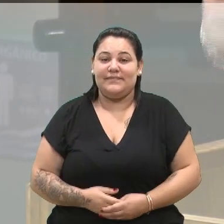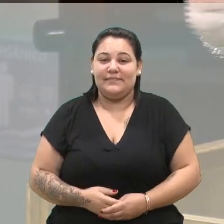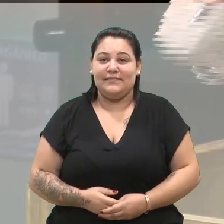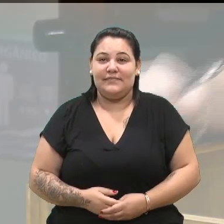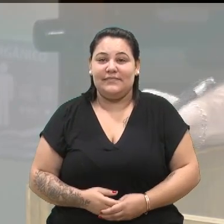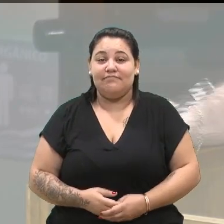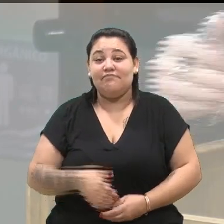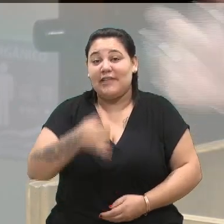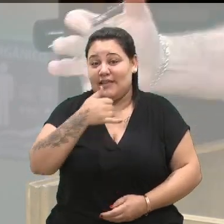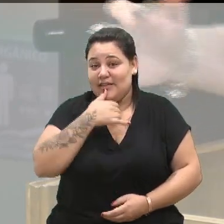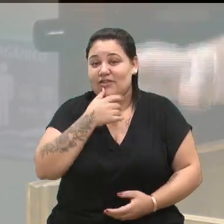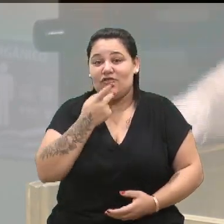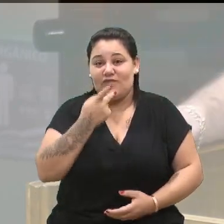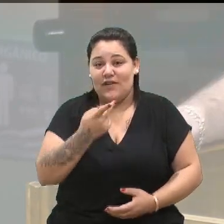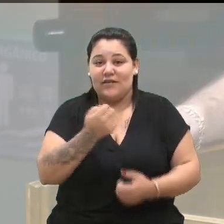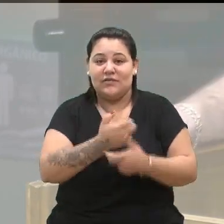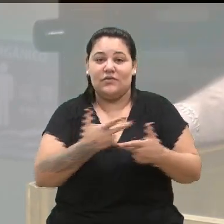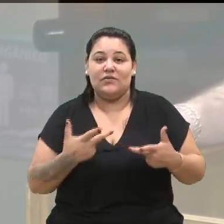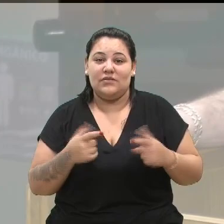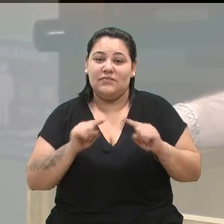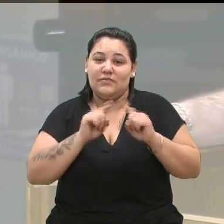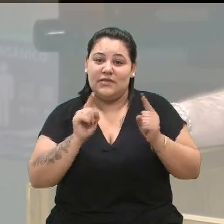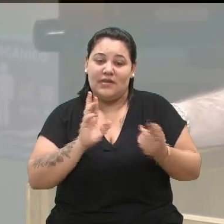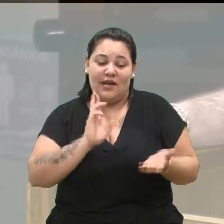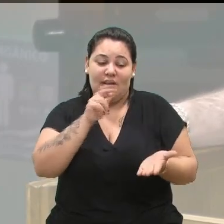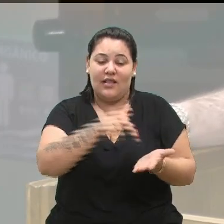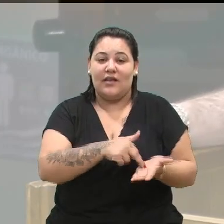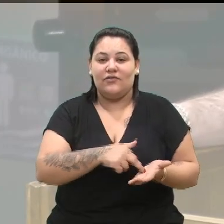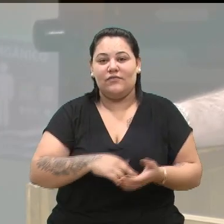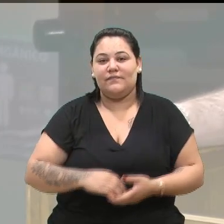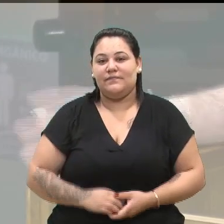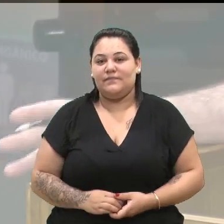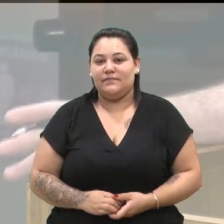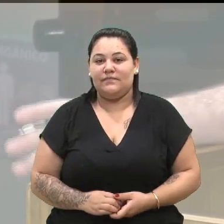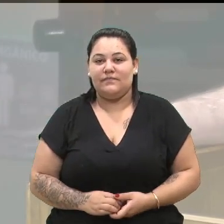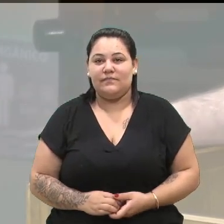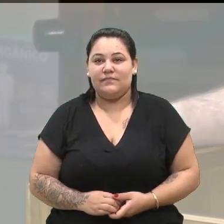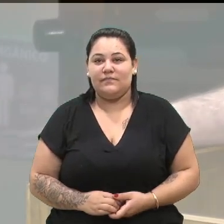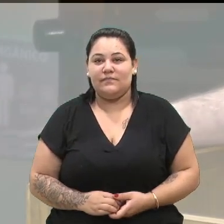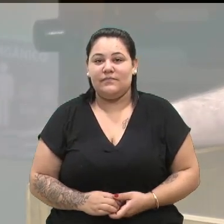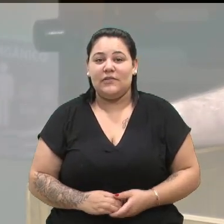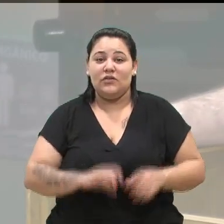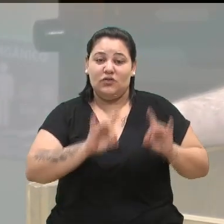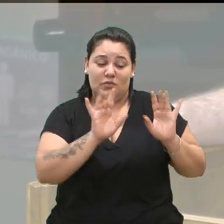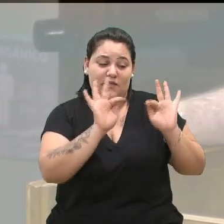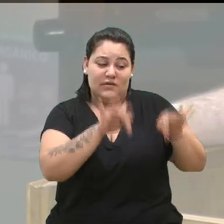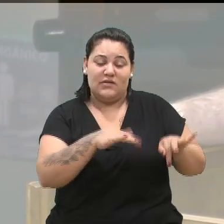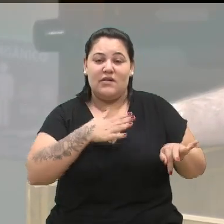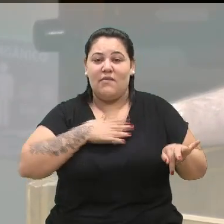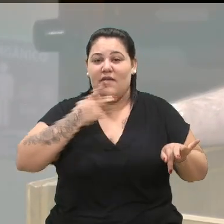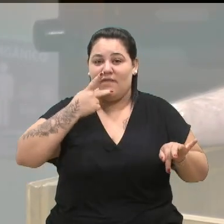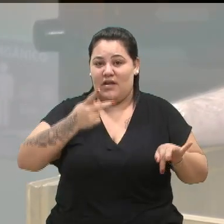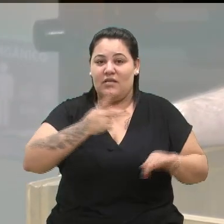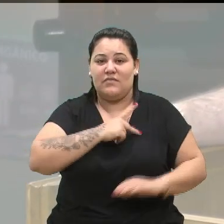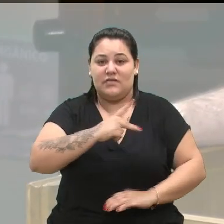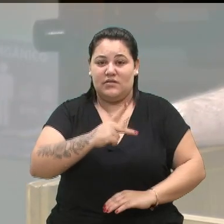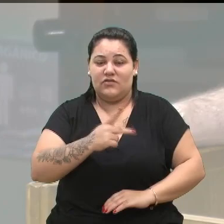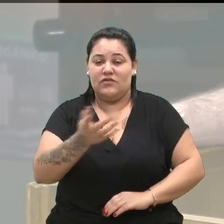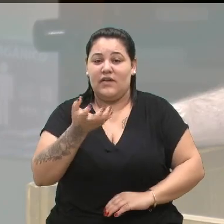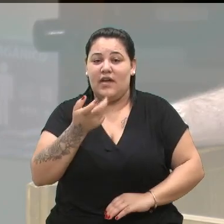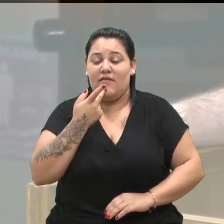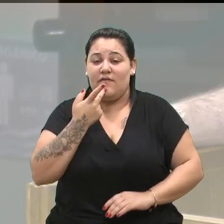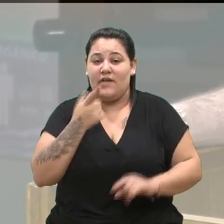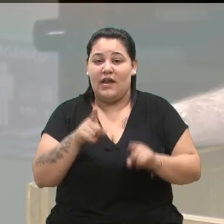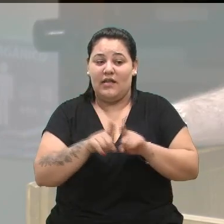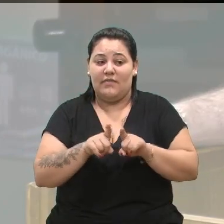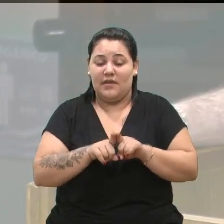É triste dizer isso, mas essa é a realidade. Então, aqui para concluir a minha fala, presidente, eu quero dizer, e